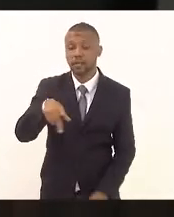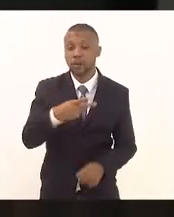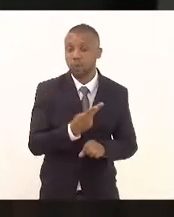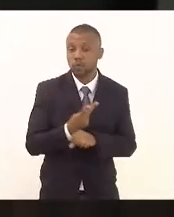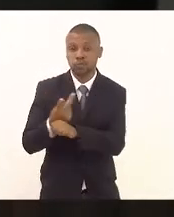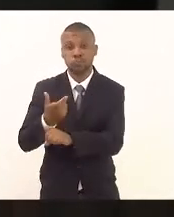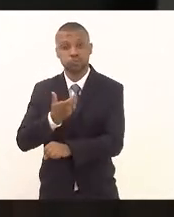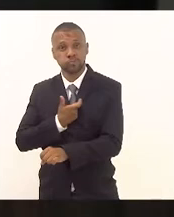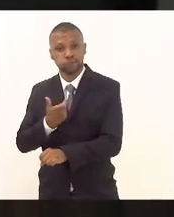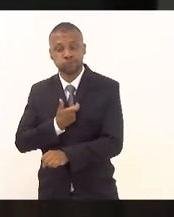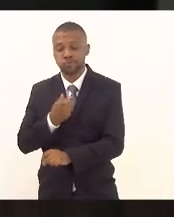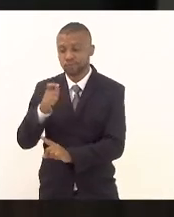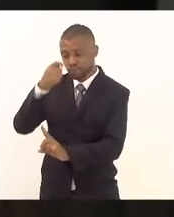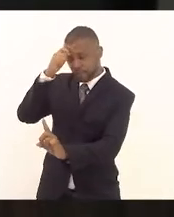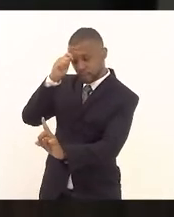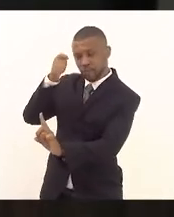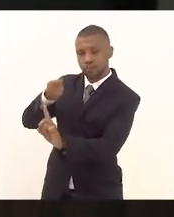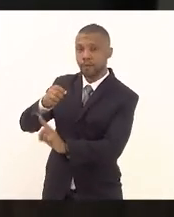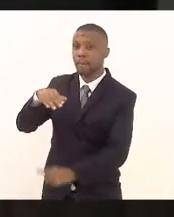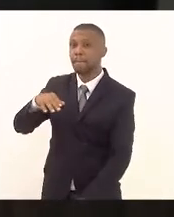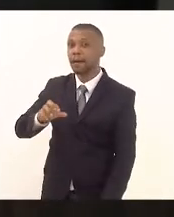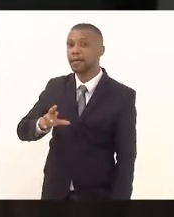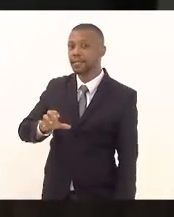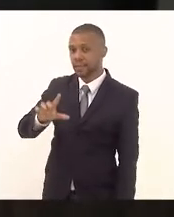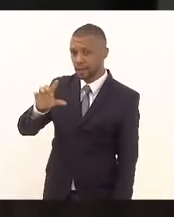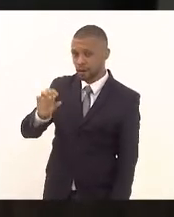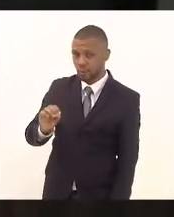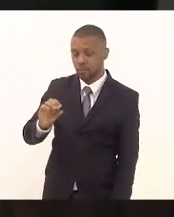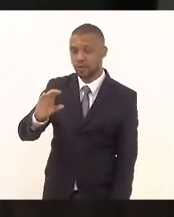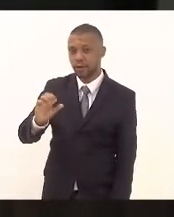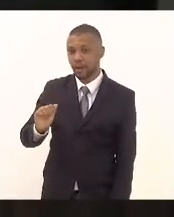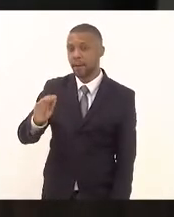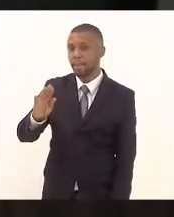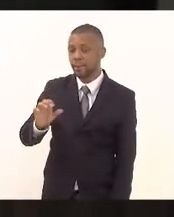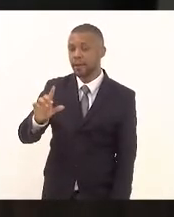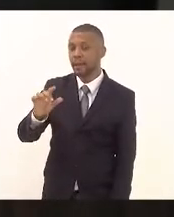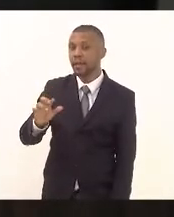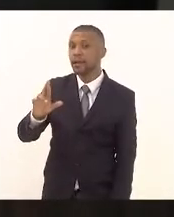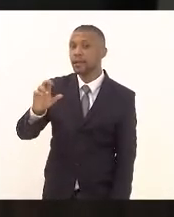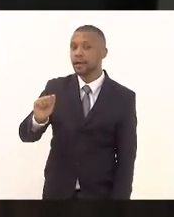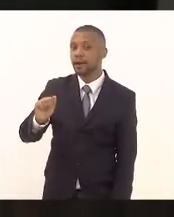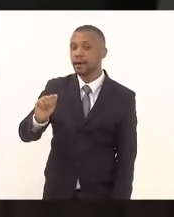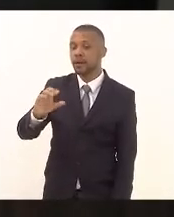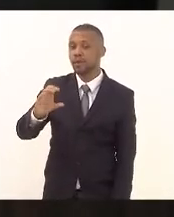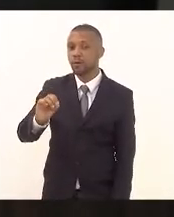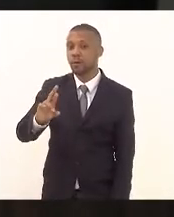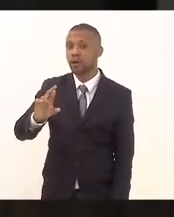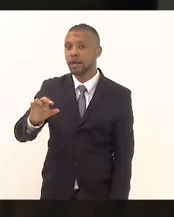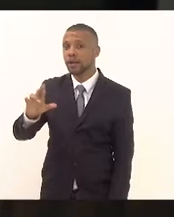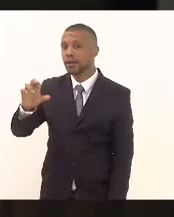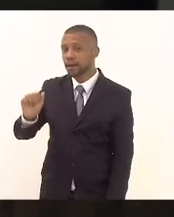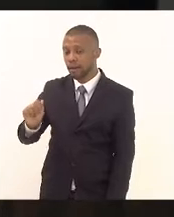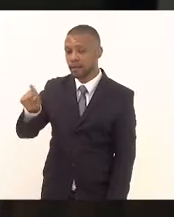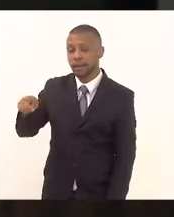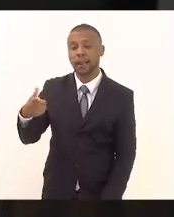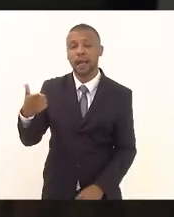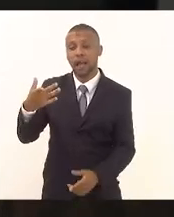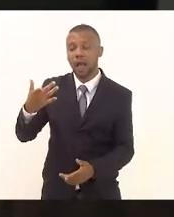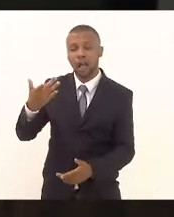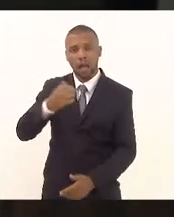respectivo diploma ao senhor Marcelo Gameleira Correia, capitão de mar e guerra da Marinha do